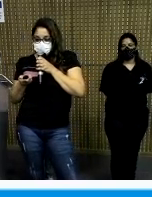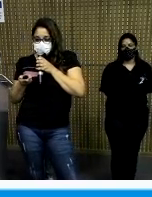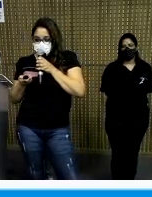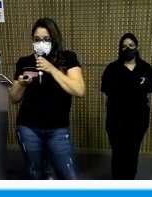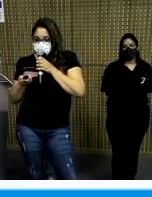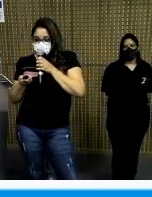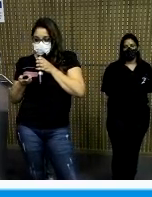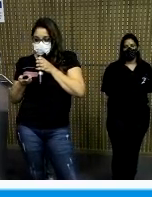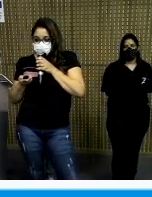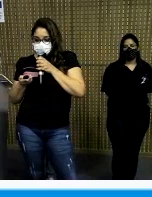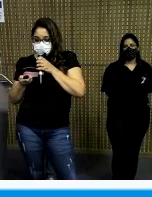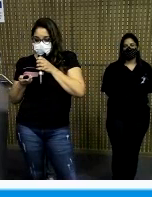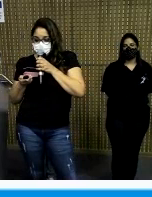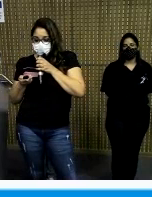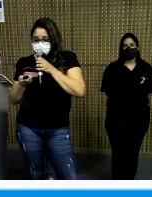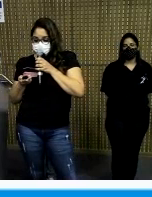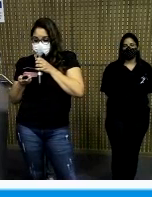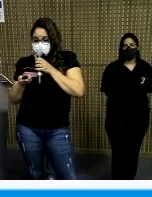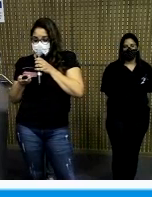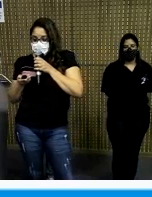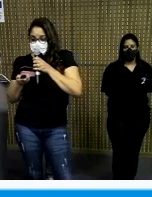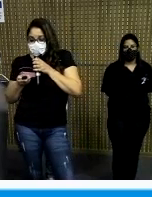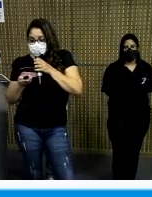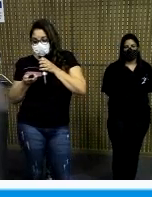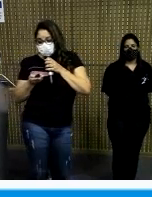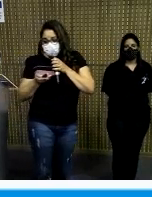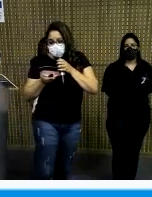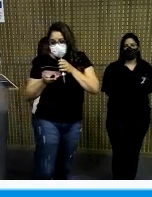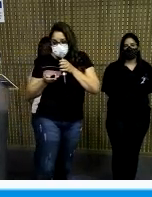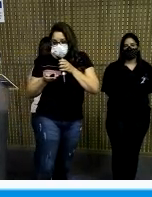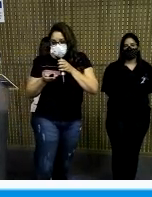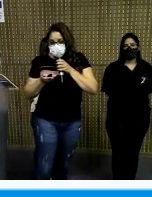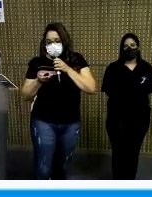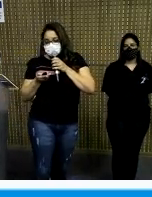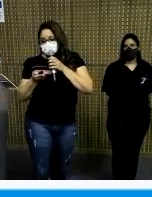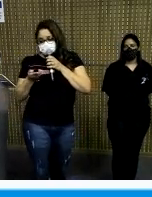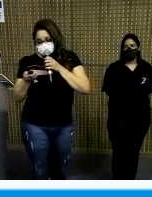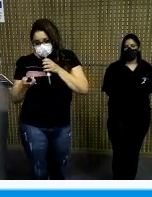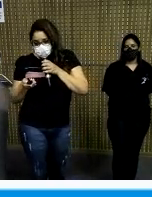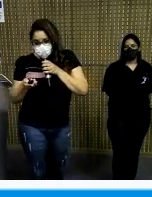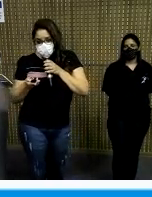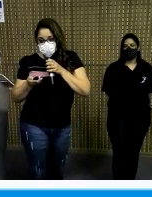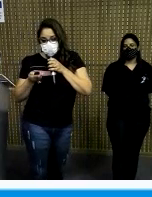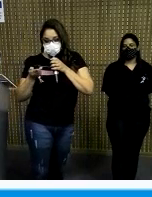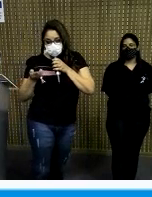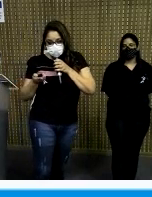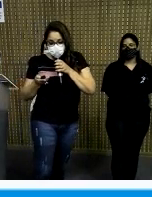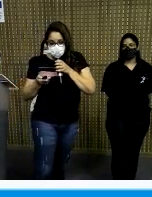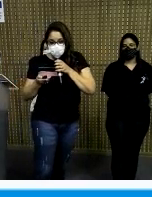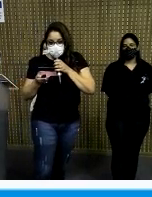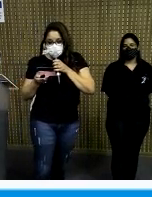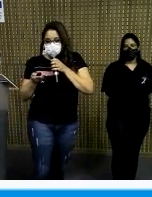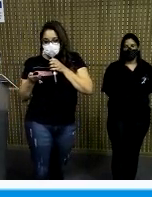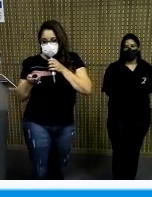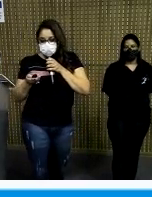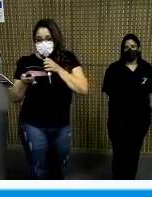há bastante tempo lá na nossa unidade, tá? E a questão agora, inclusive já tivemos uma reunião, um